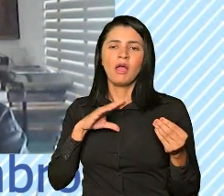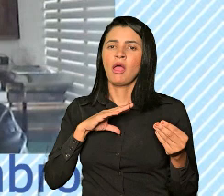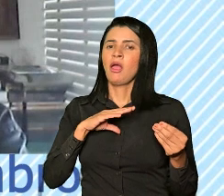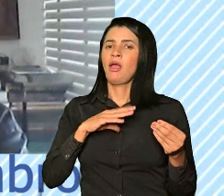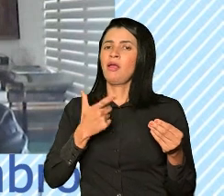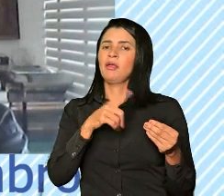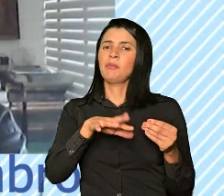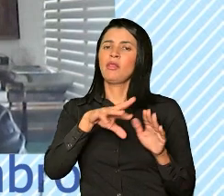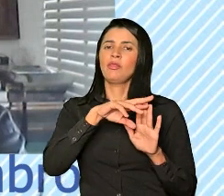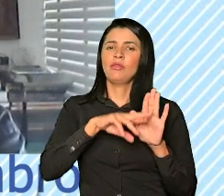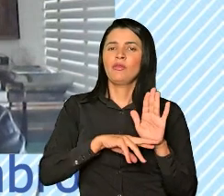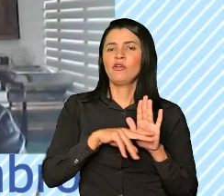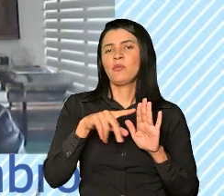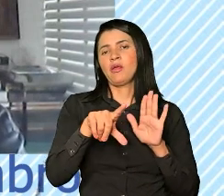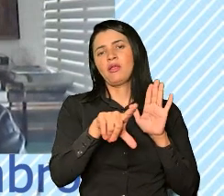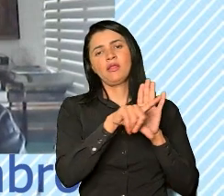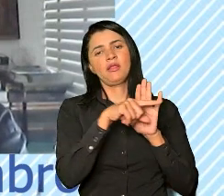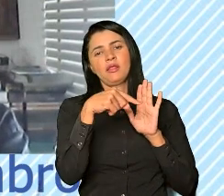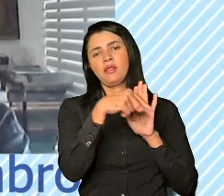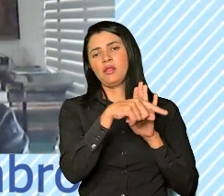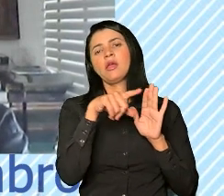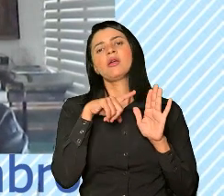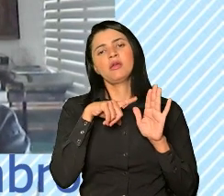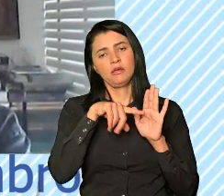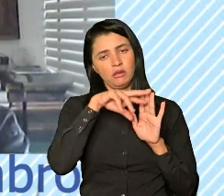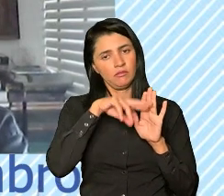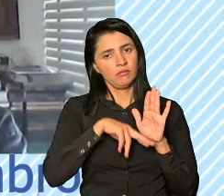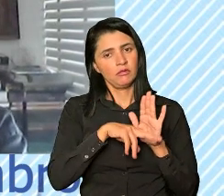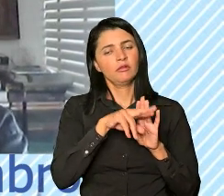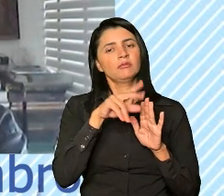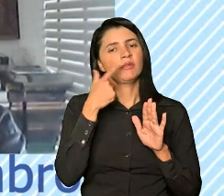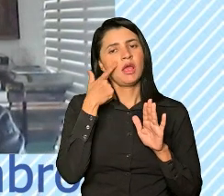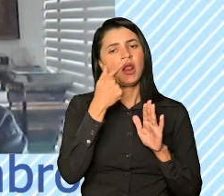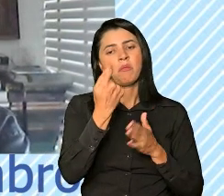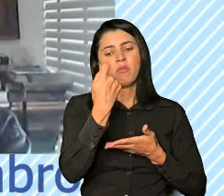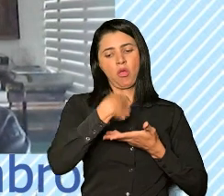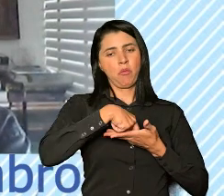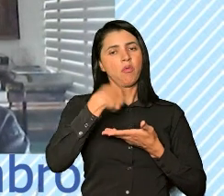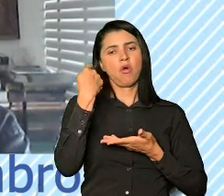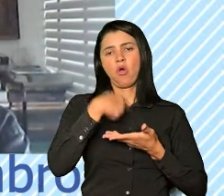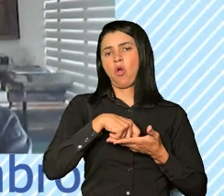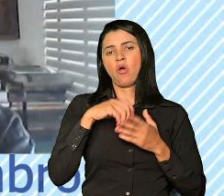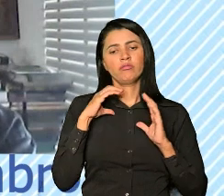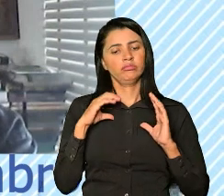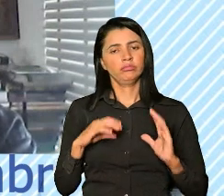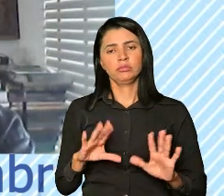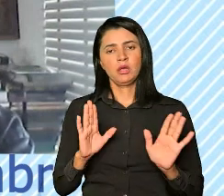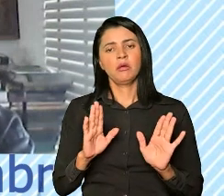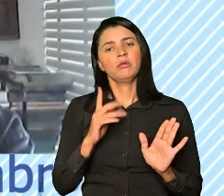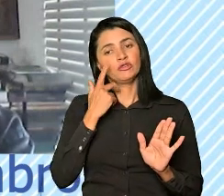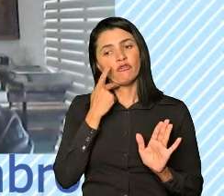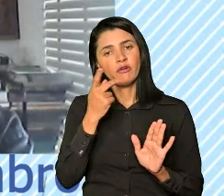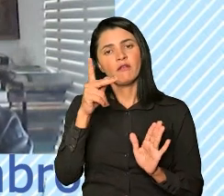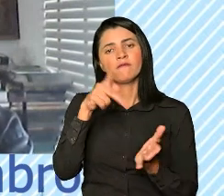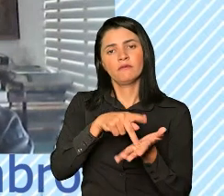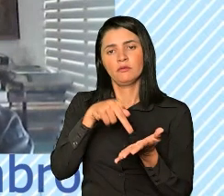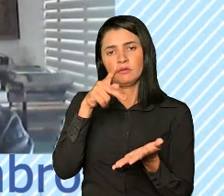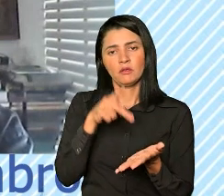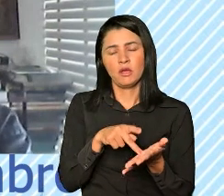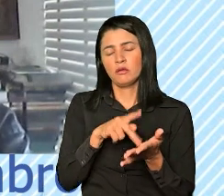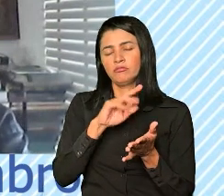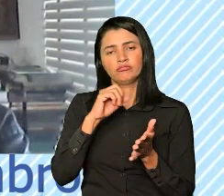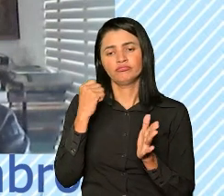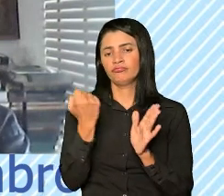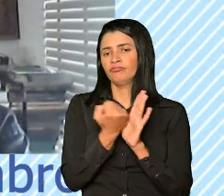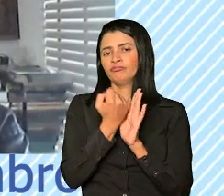viés normativo, porque é uma lei sem caráter normativo, se paramos para pensar. Ela não impõe uma conduta propriamente dita, ela impõe uma verdade, né? Um fato